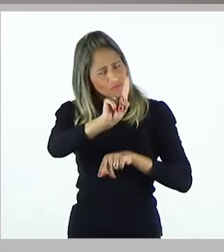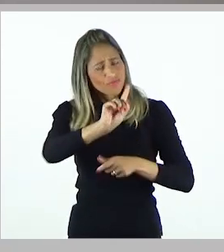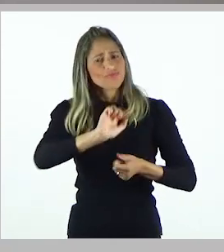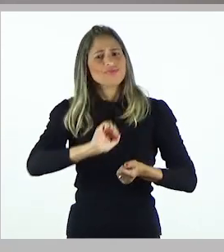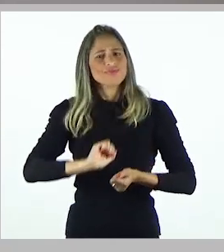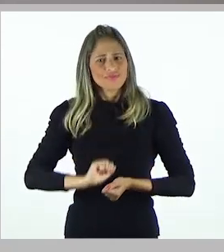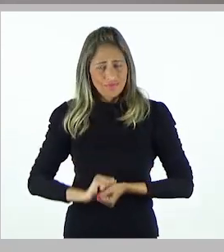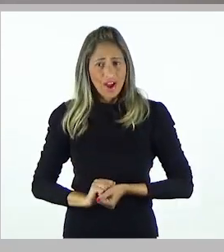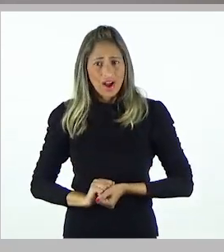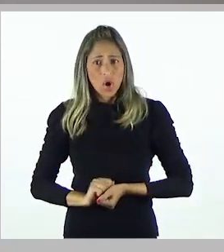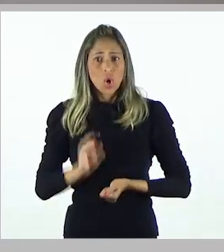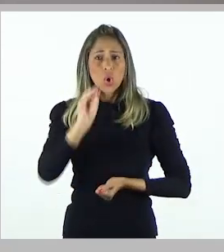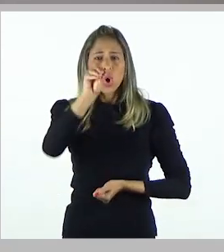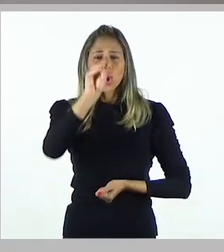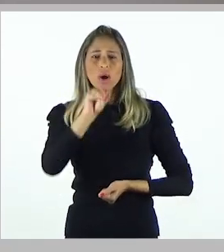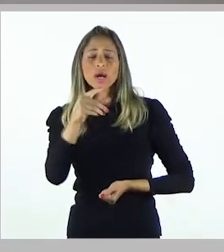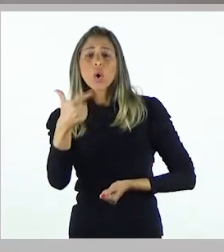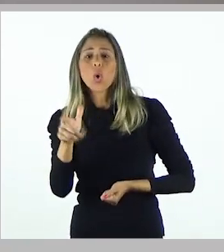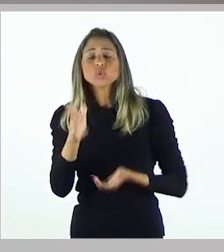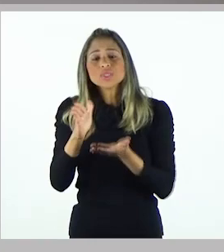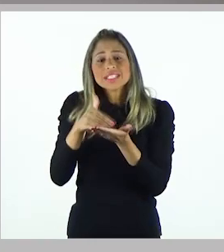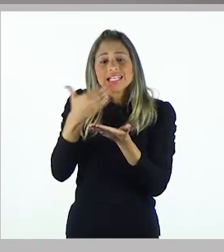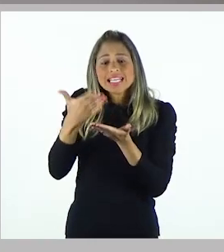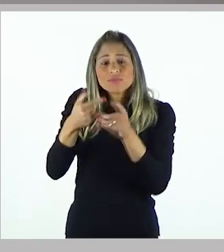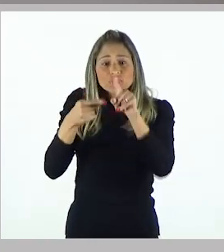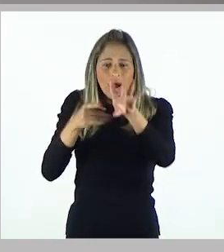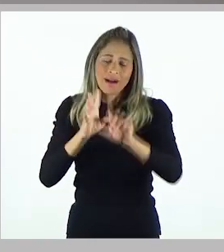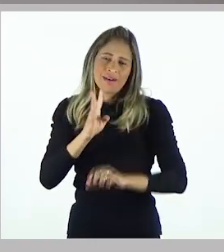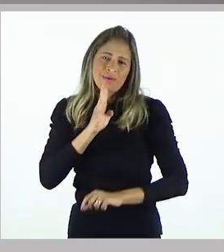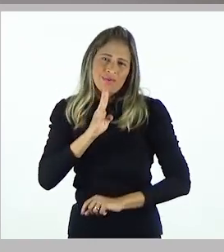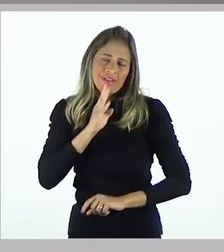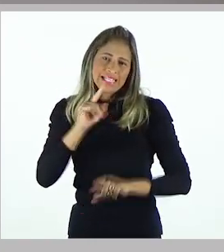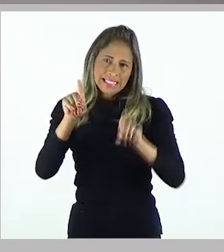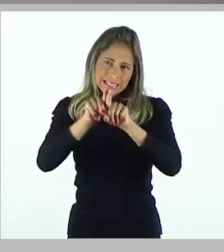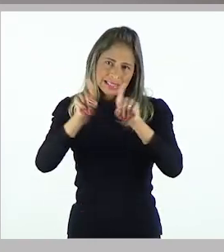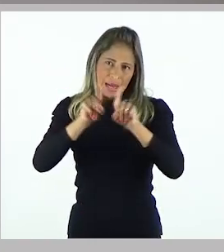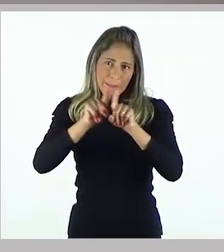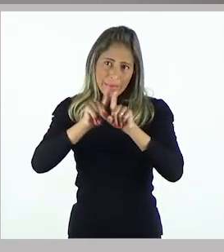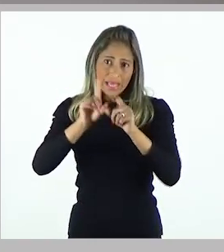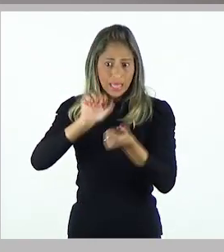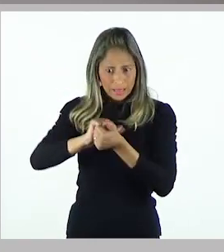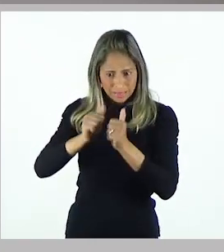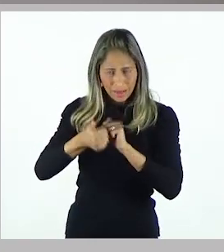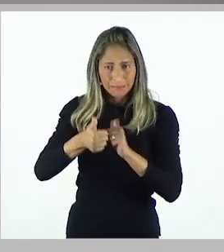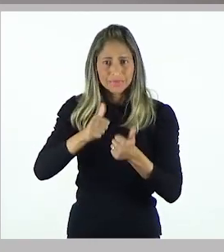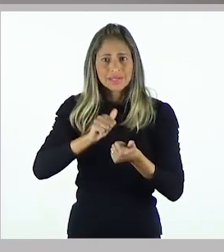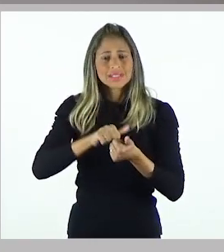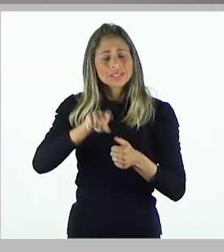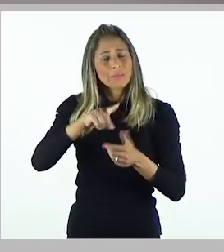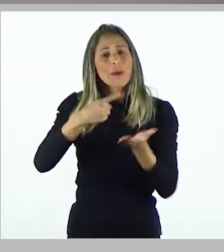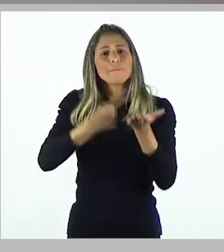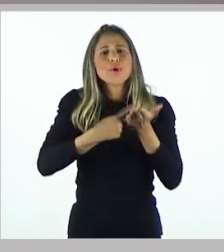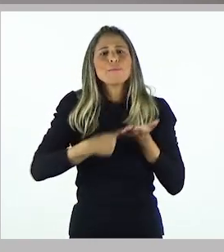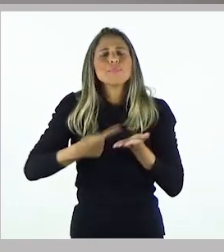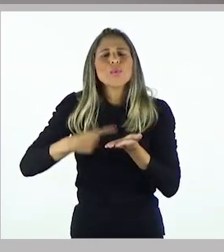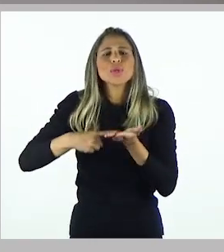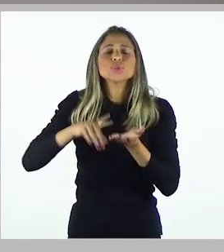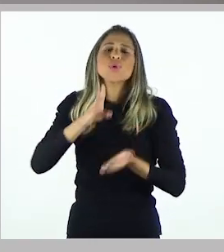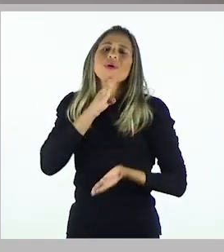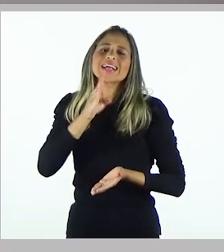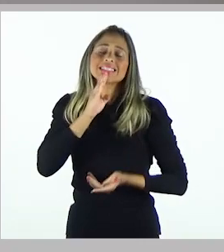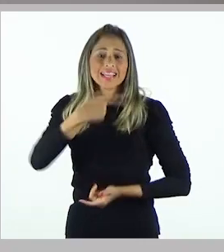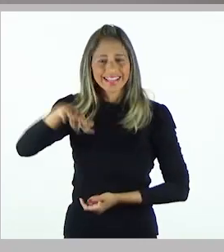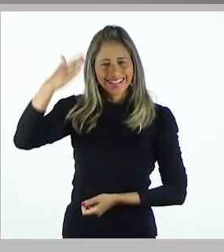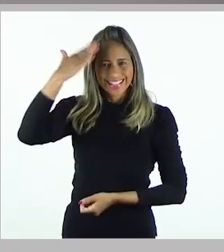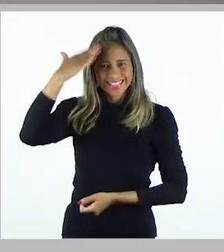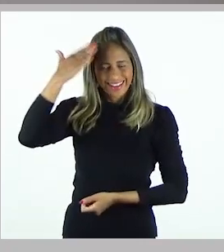também colocando outros livros que você conhece e que também se adequam ao propósito de conhecer